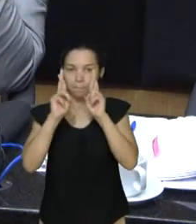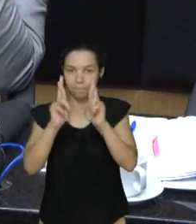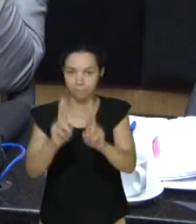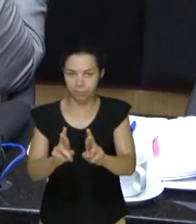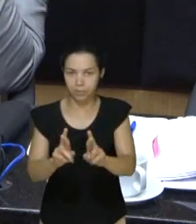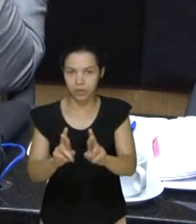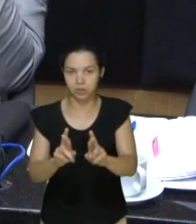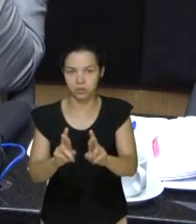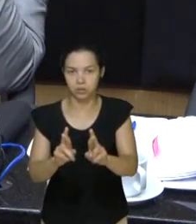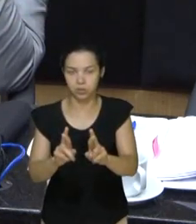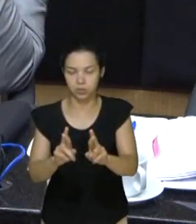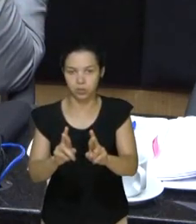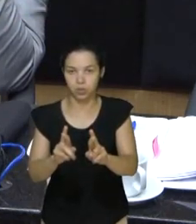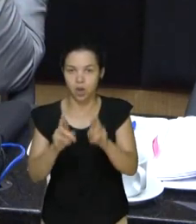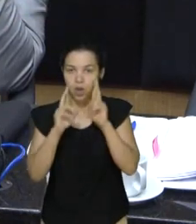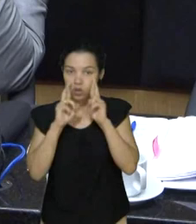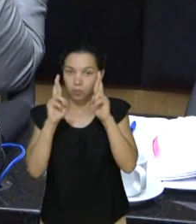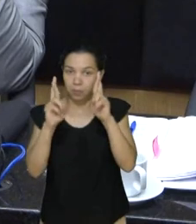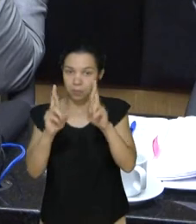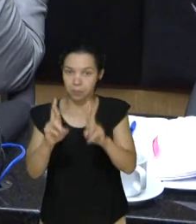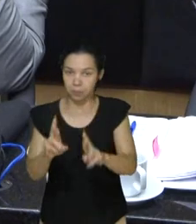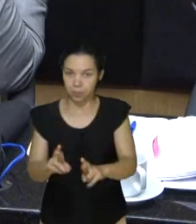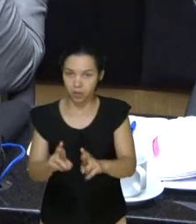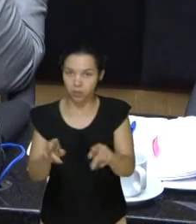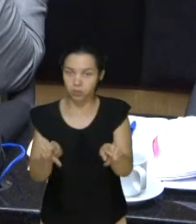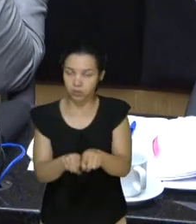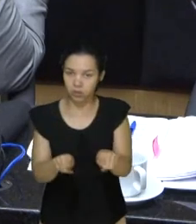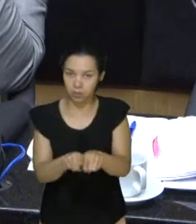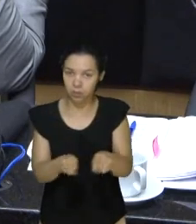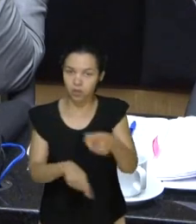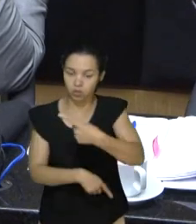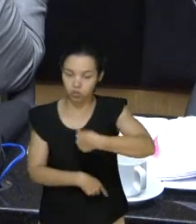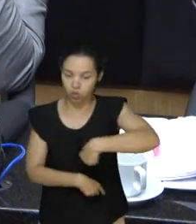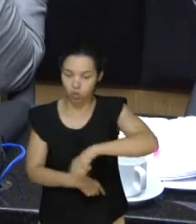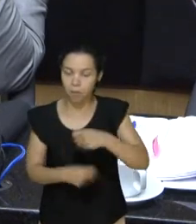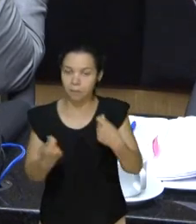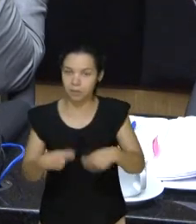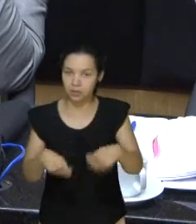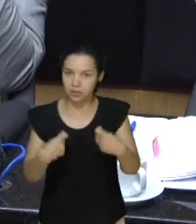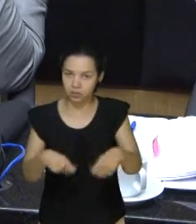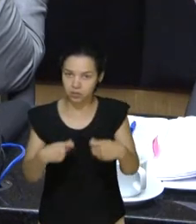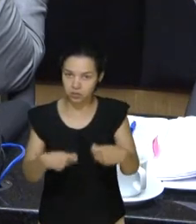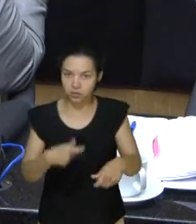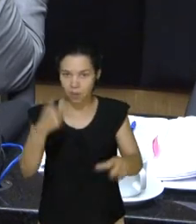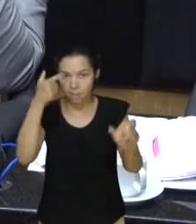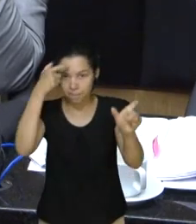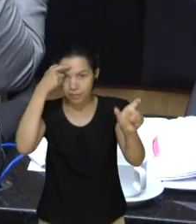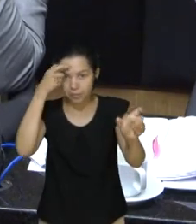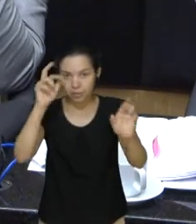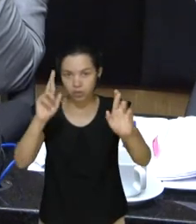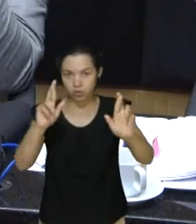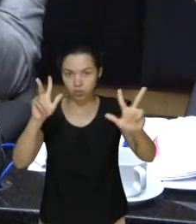inclusive, deputada Luciana Caminati, que temos que ter aquelas que pensam distinto de nós.